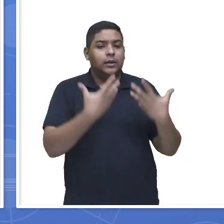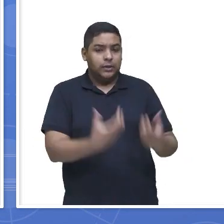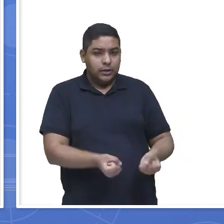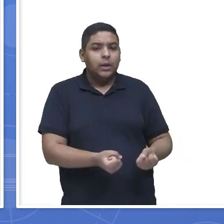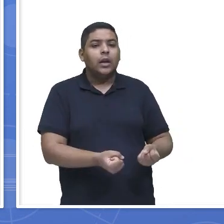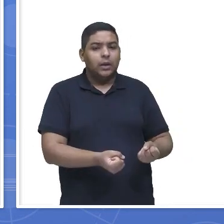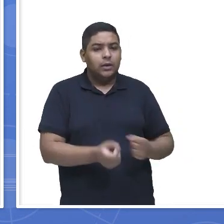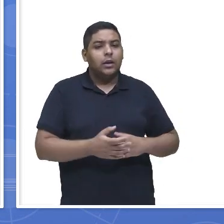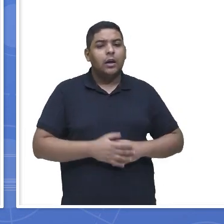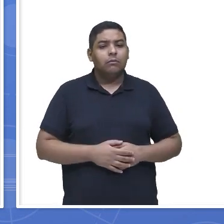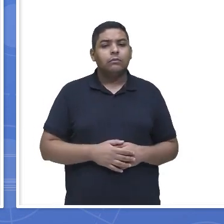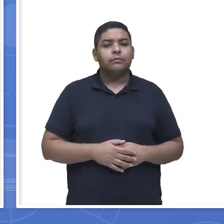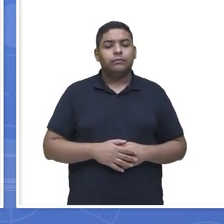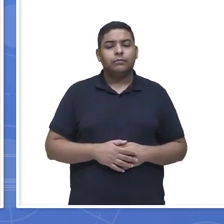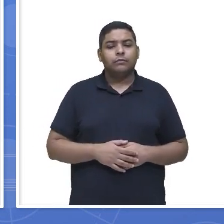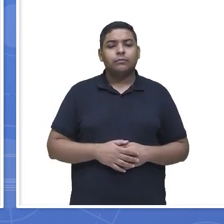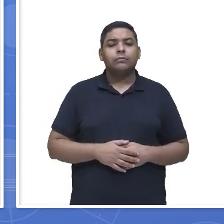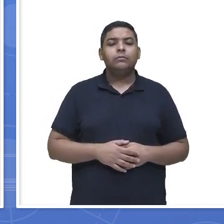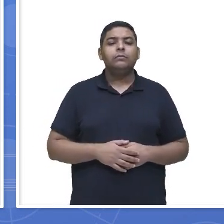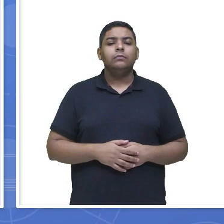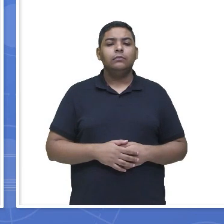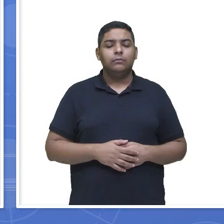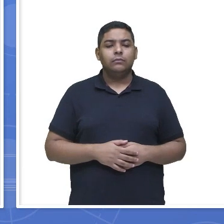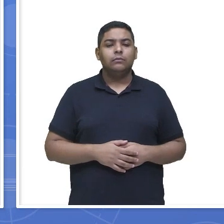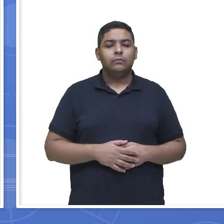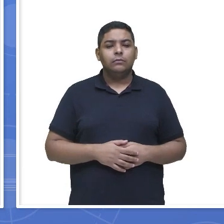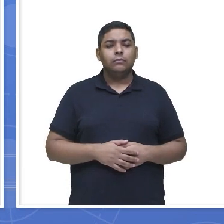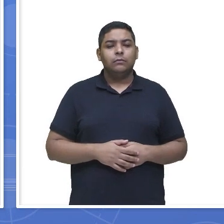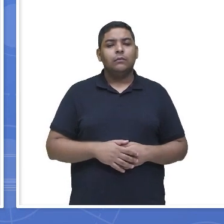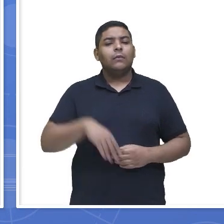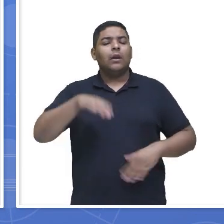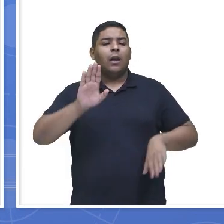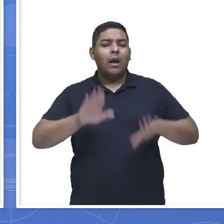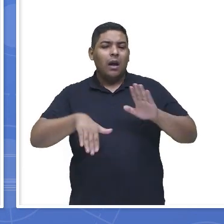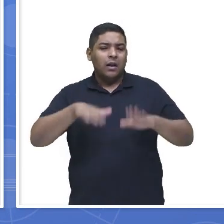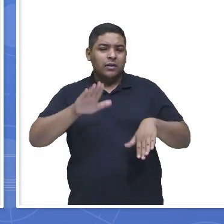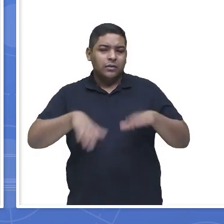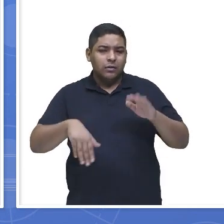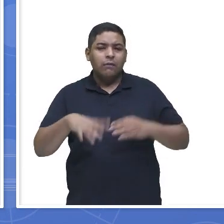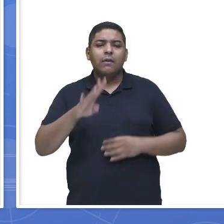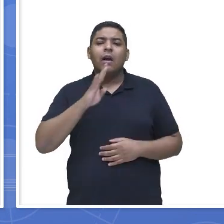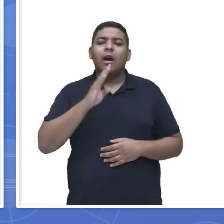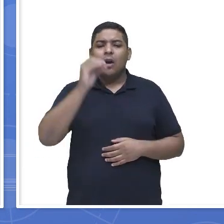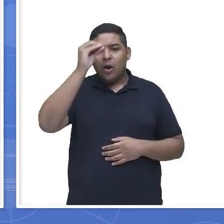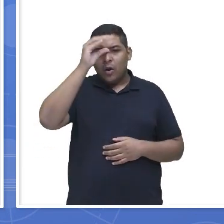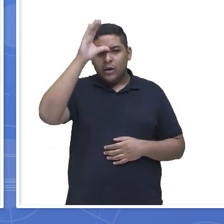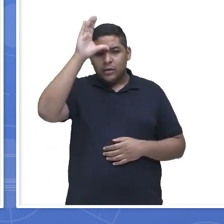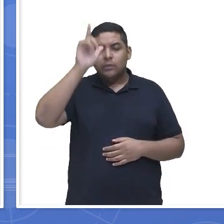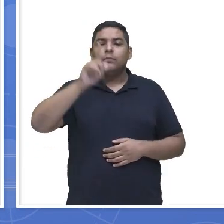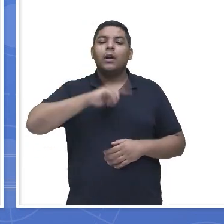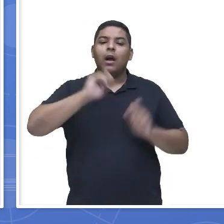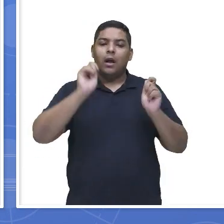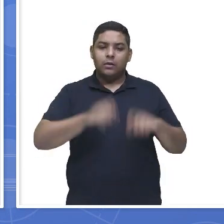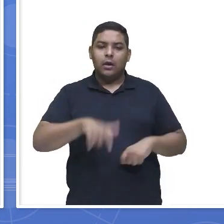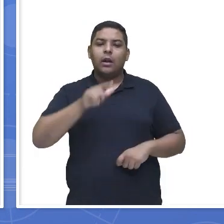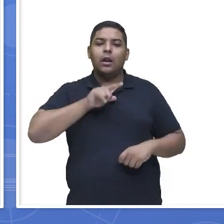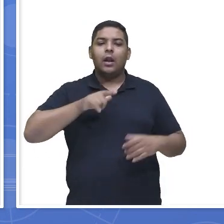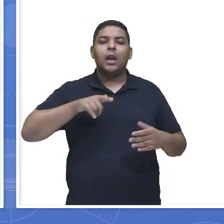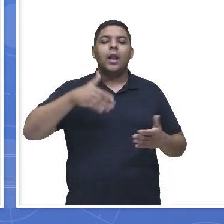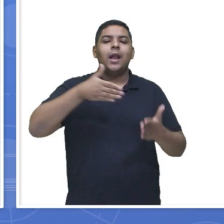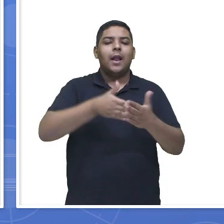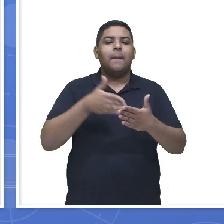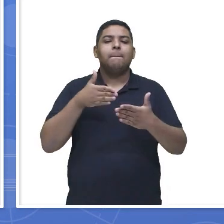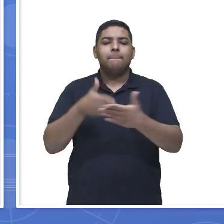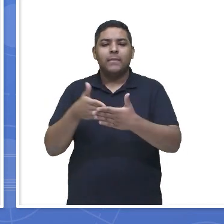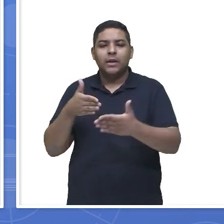uma forma relativa de conhecimento, reconhecendo os limites para a apreensão da verdade.